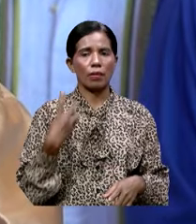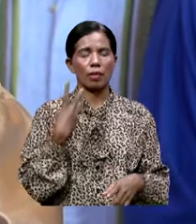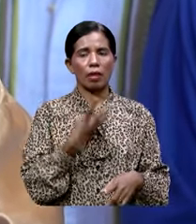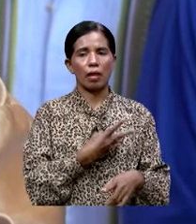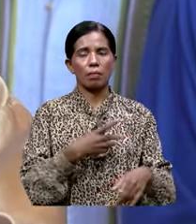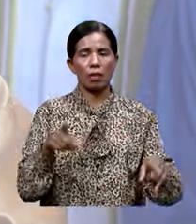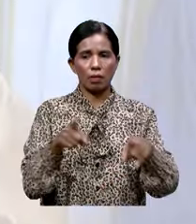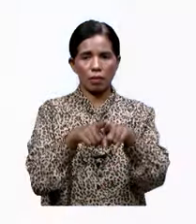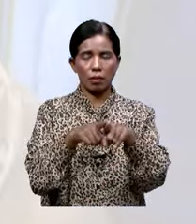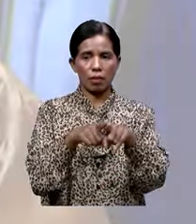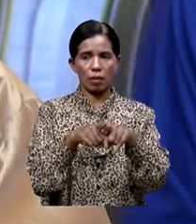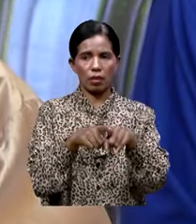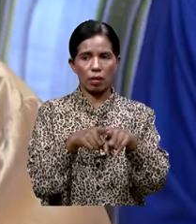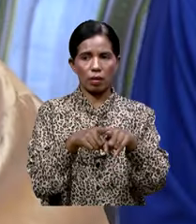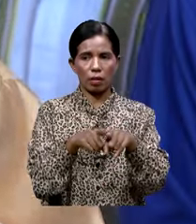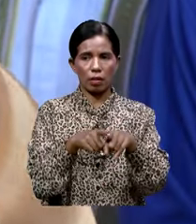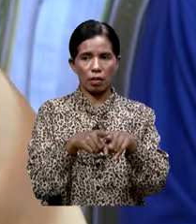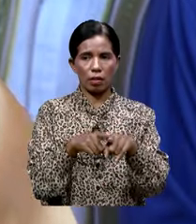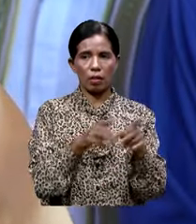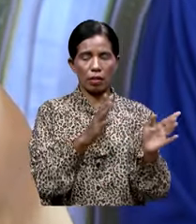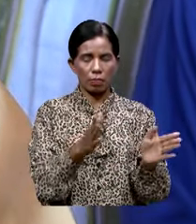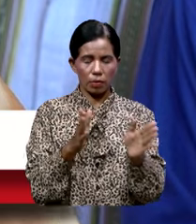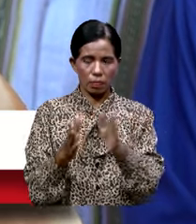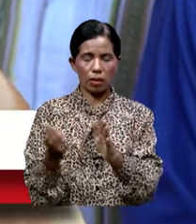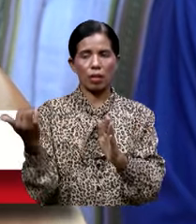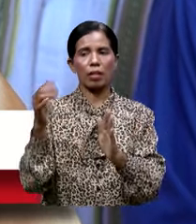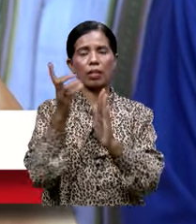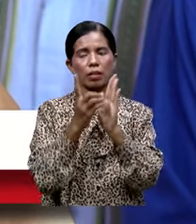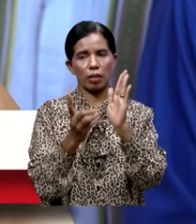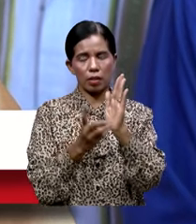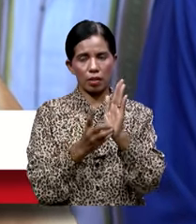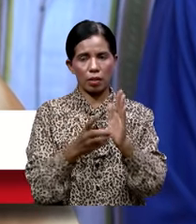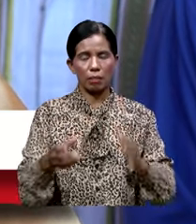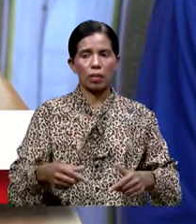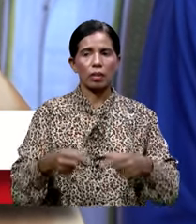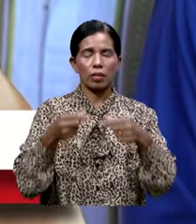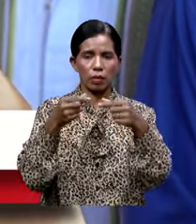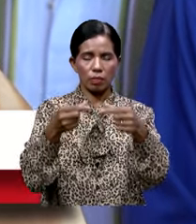Nesse momento, a minha prepara ela dados, a minha faseadamente.